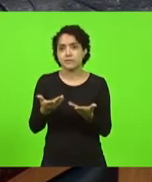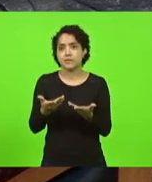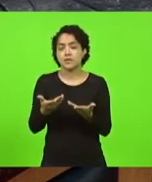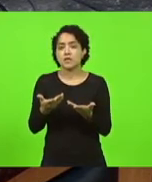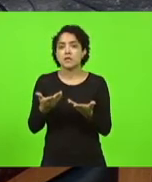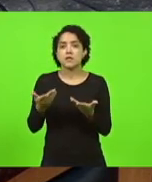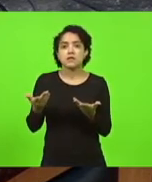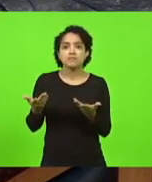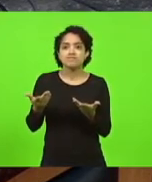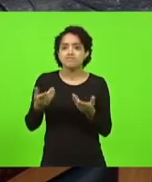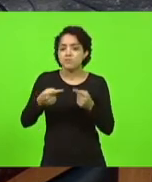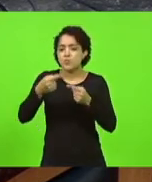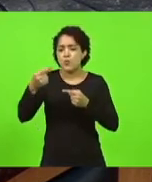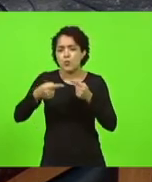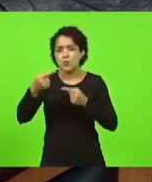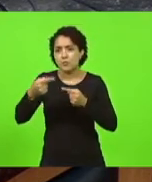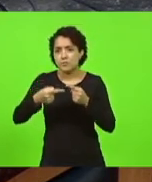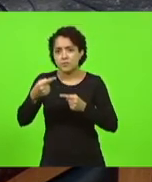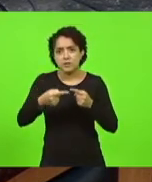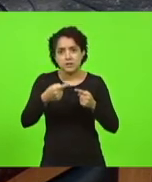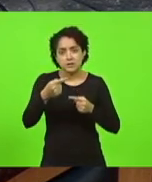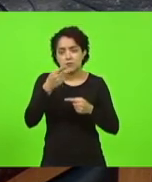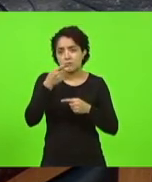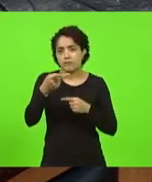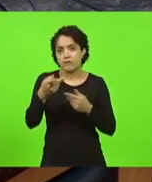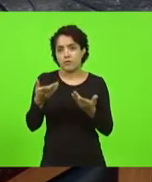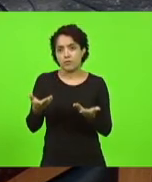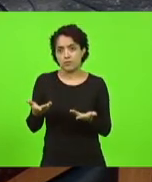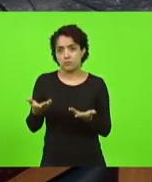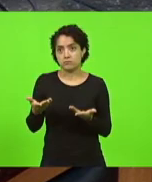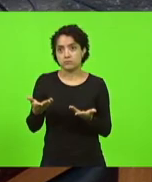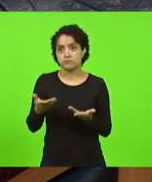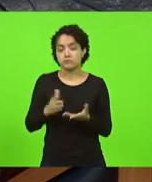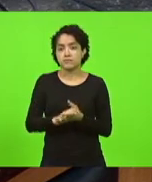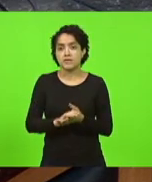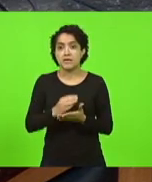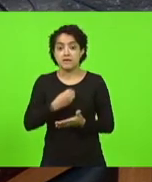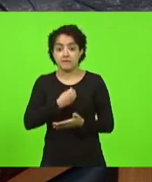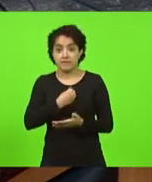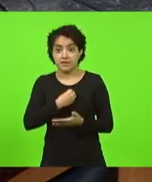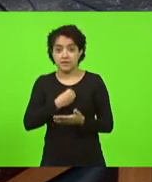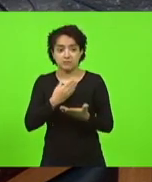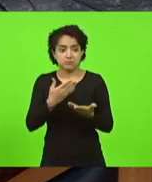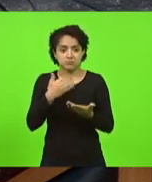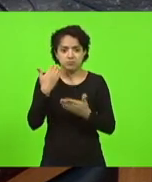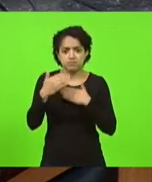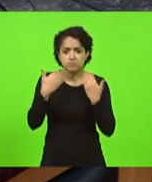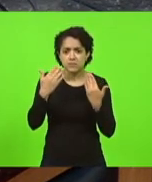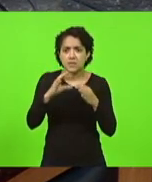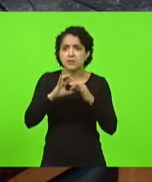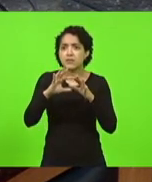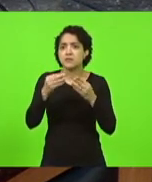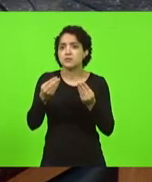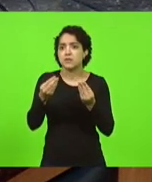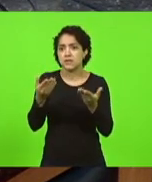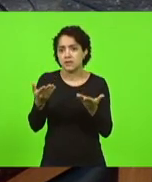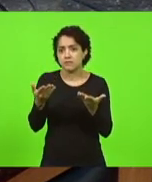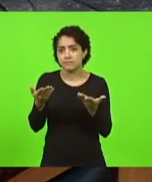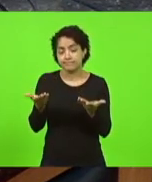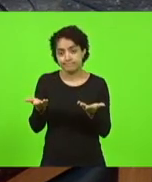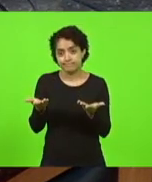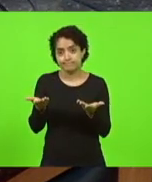Não faz nenhum sentido o que ele falou, já que sem vida a liberdade não vale nada. Não é